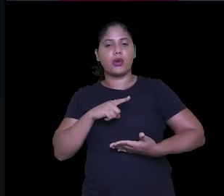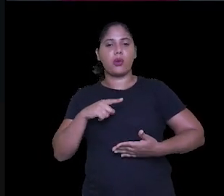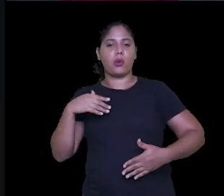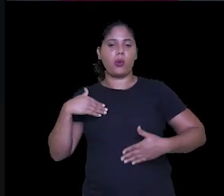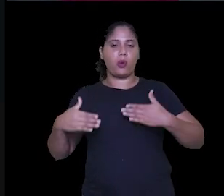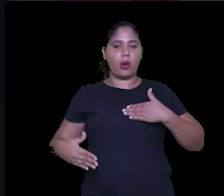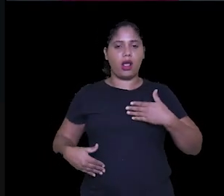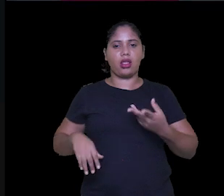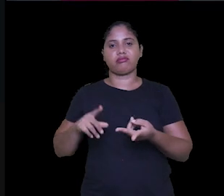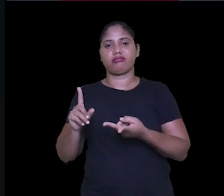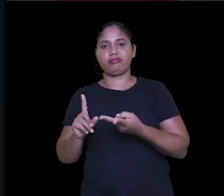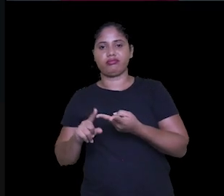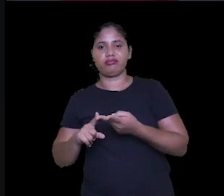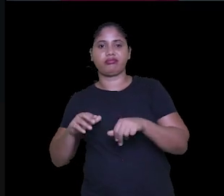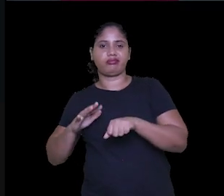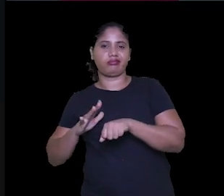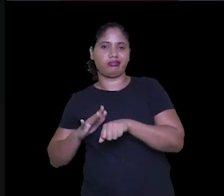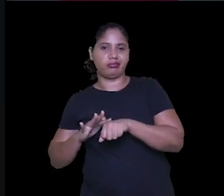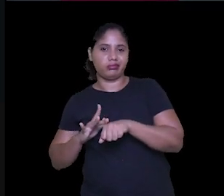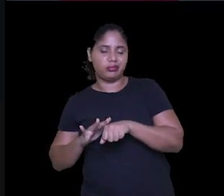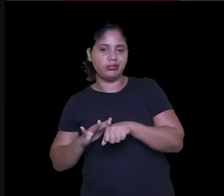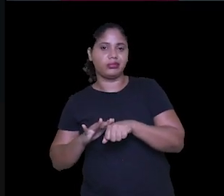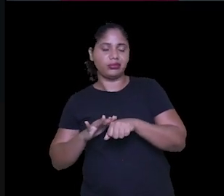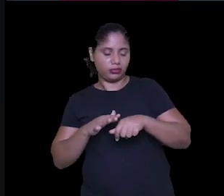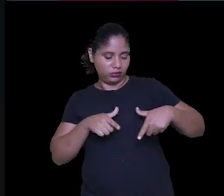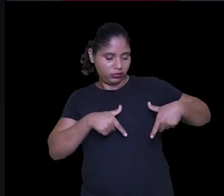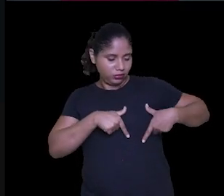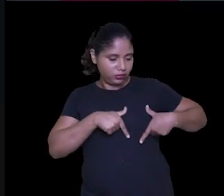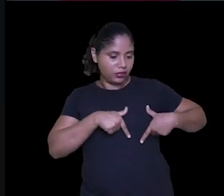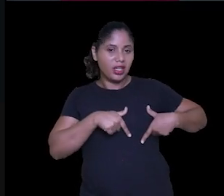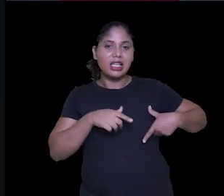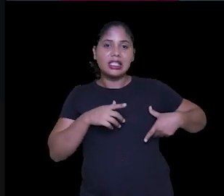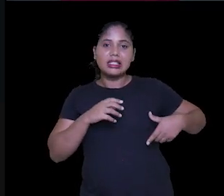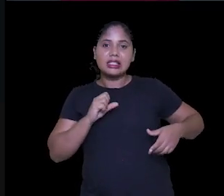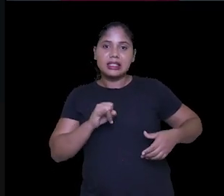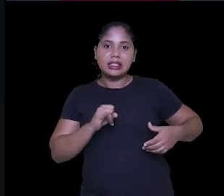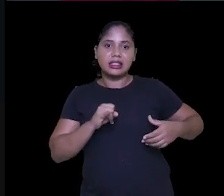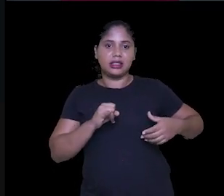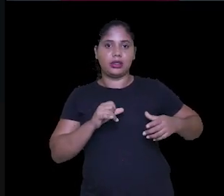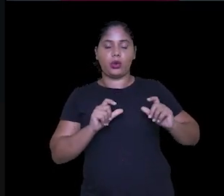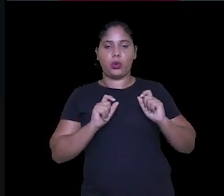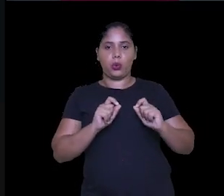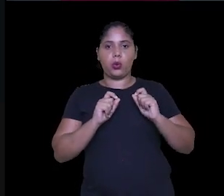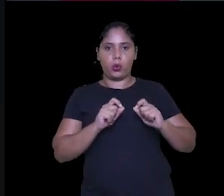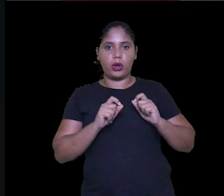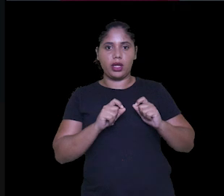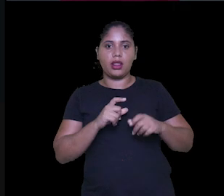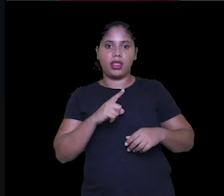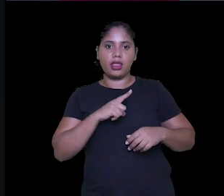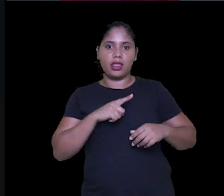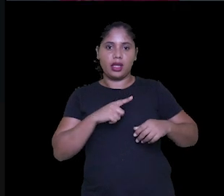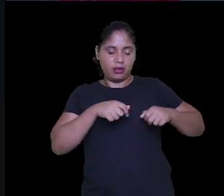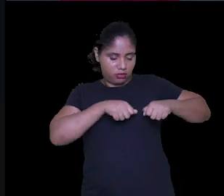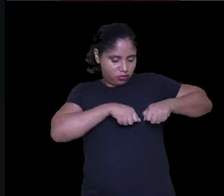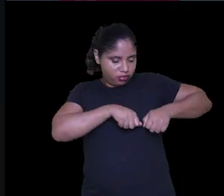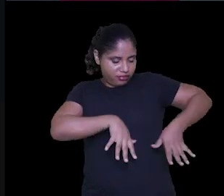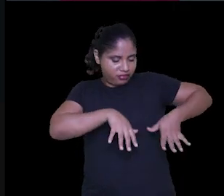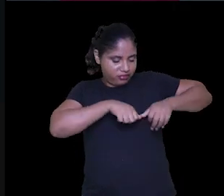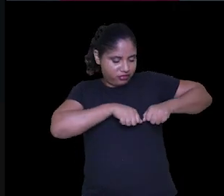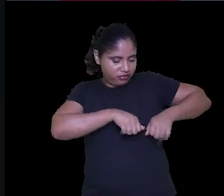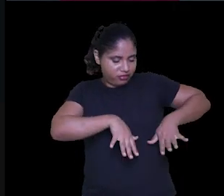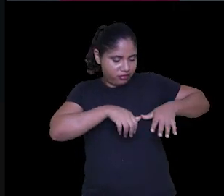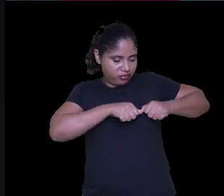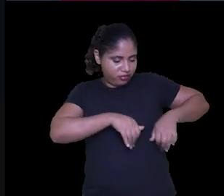normal, nenhuma mulher apresenta baixa produção de leite. O que na verdade existe é que o bebê ele